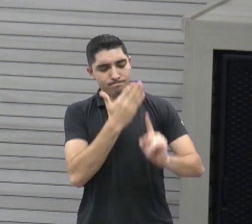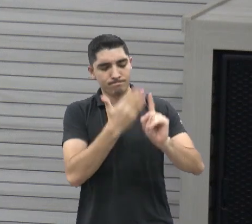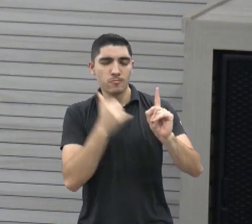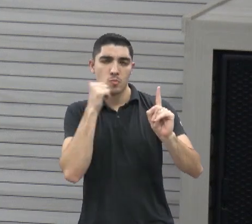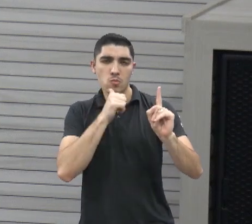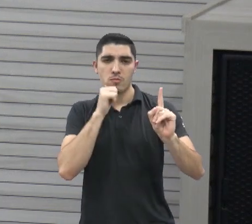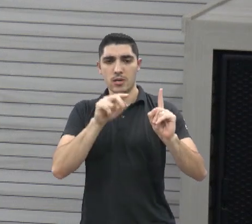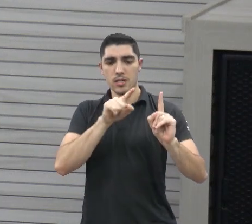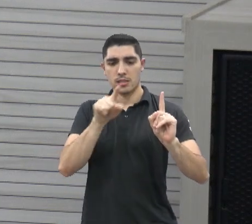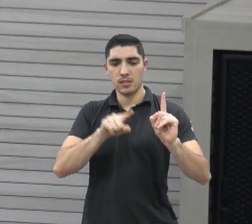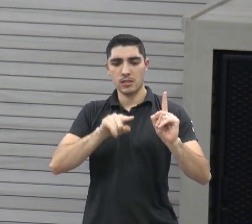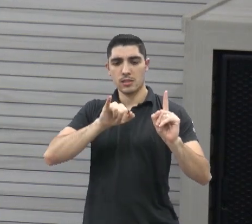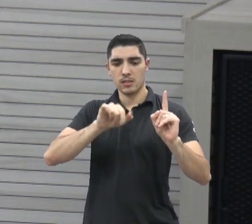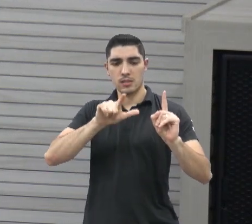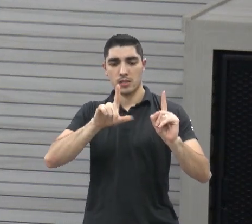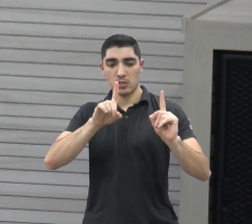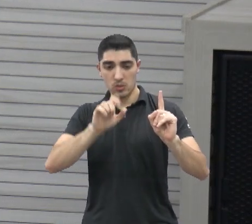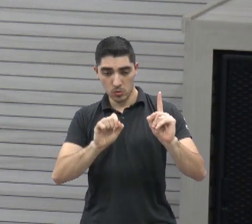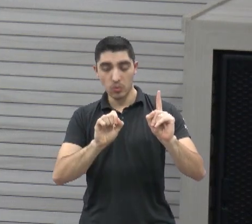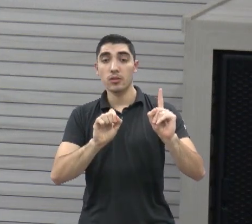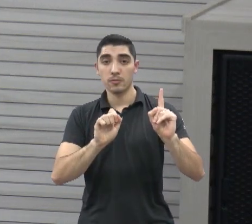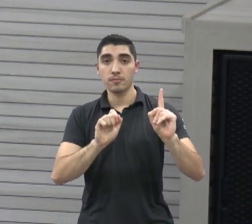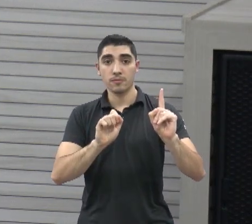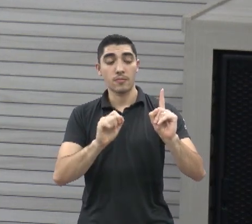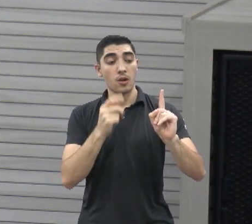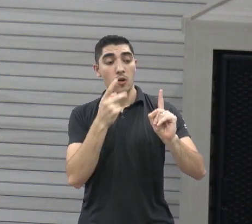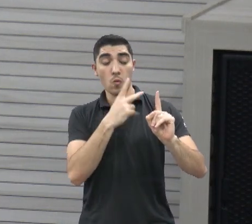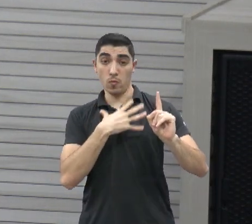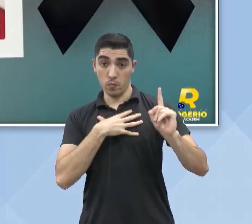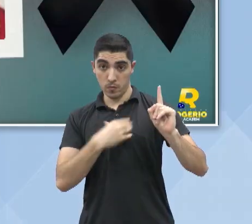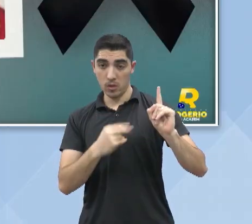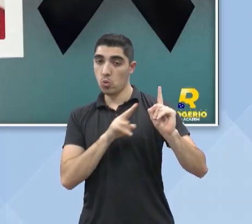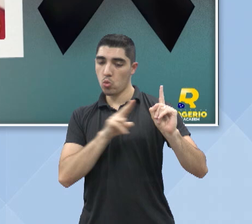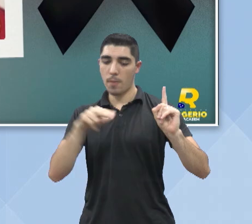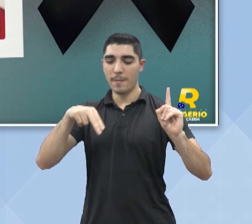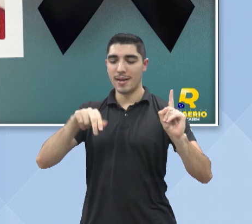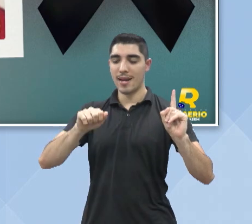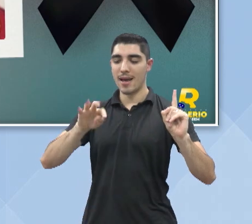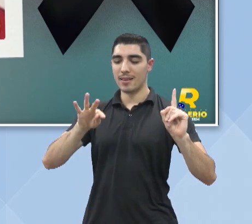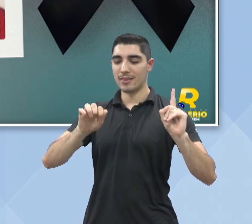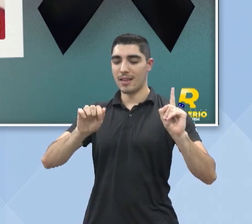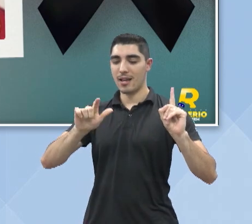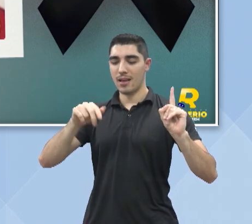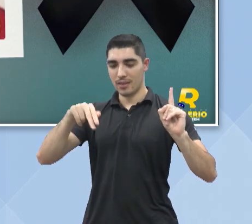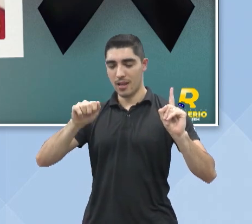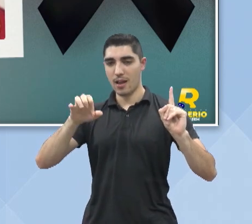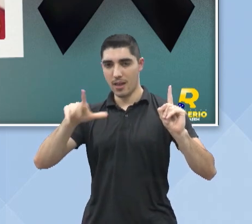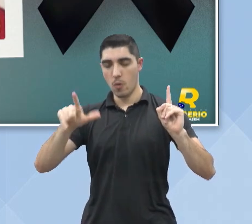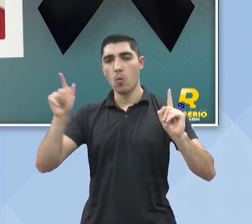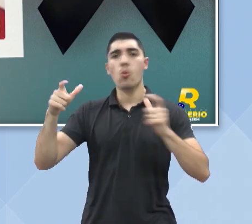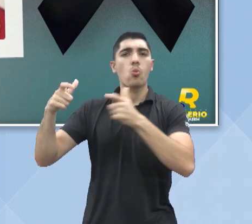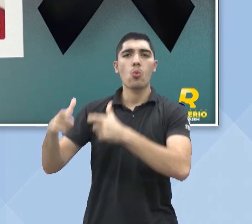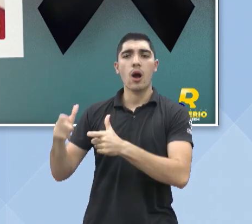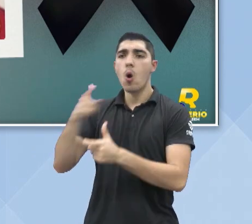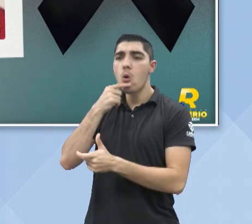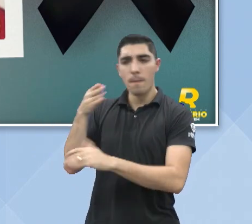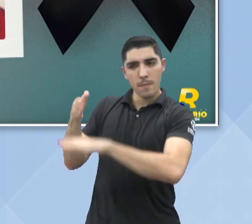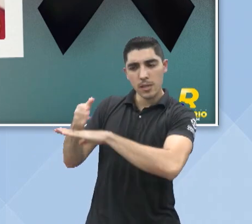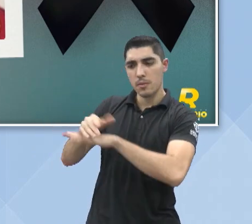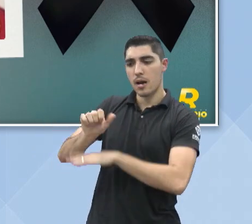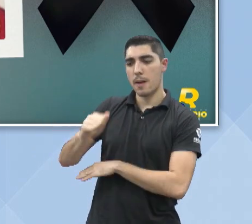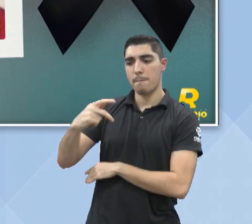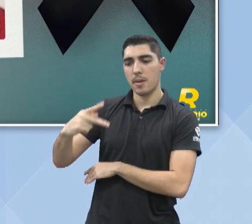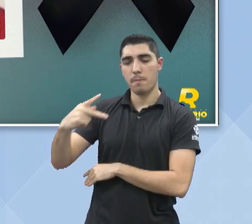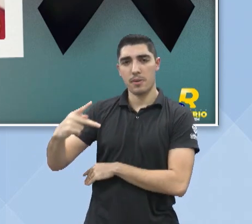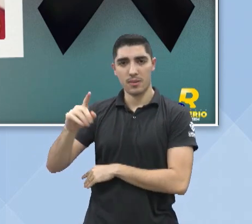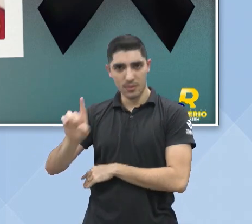Moura, a mãe do nosso querido Natanael, lá da APPD, Associação de Portadores de Pessoas